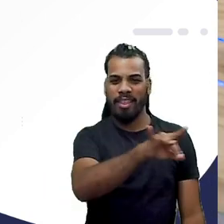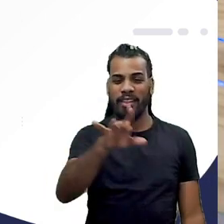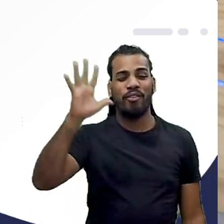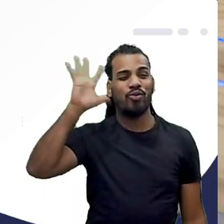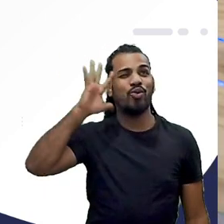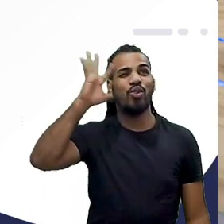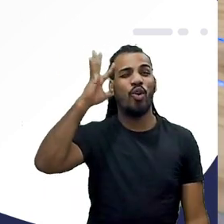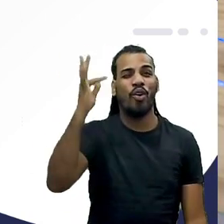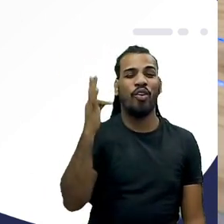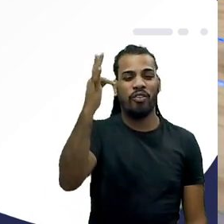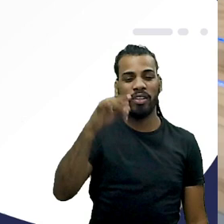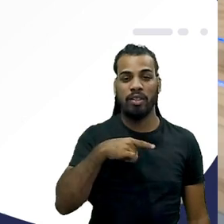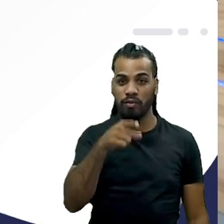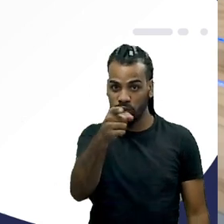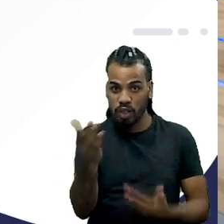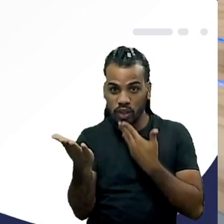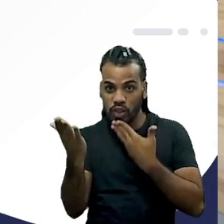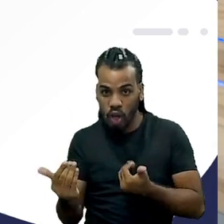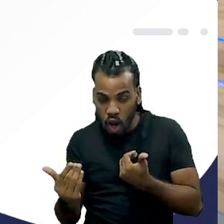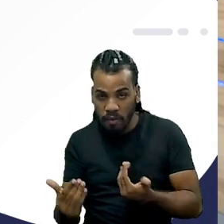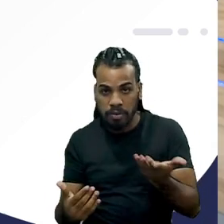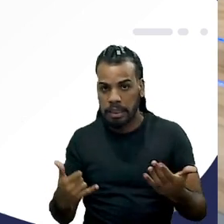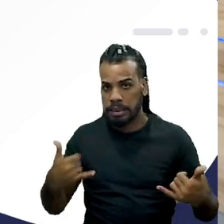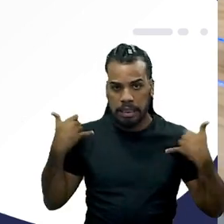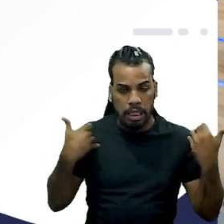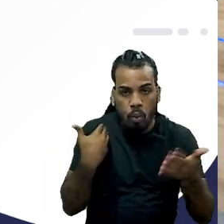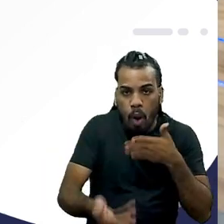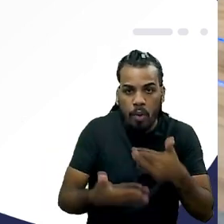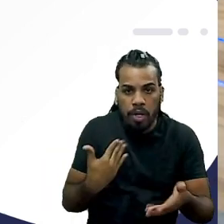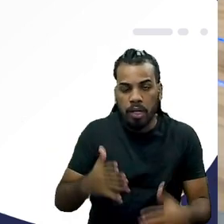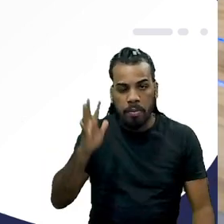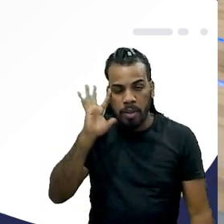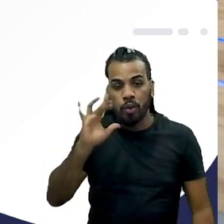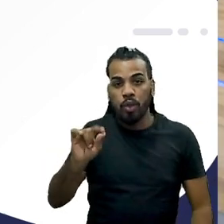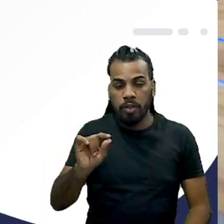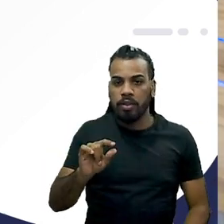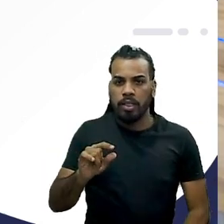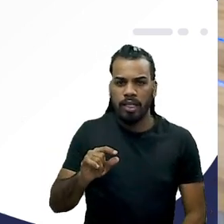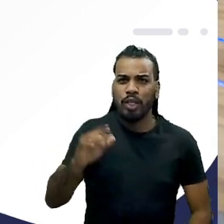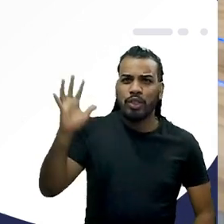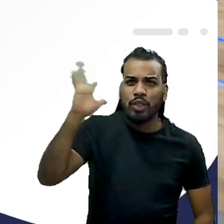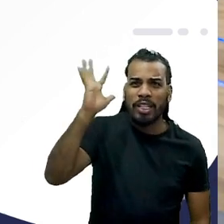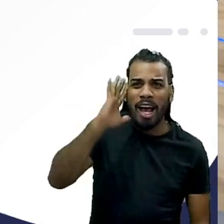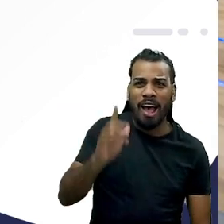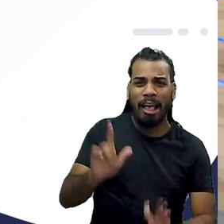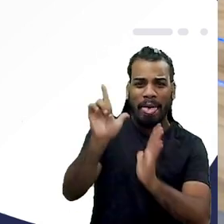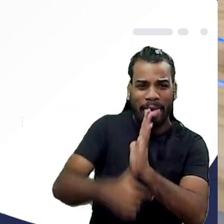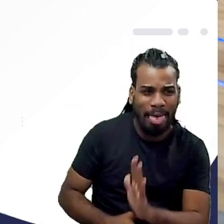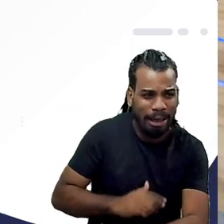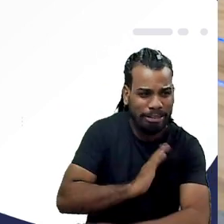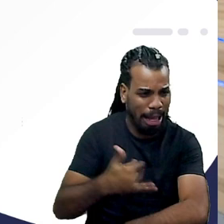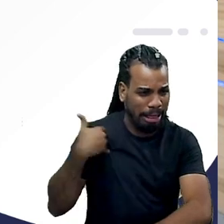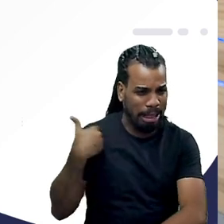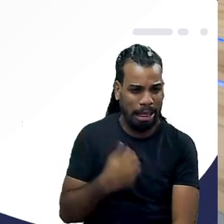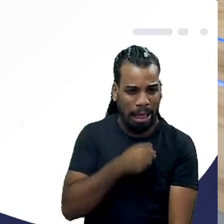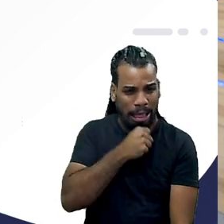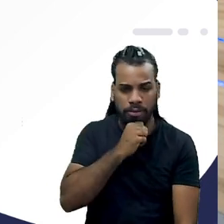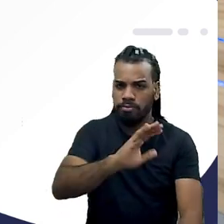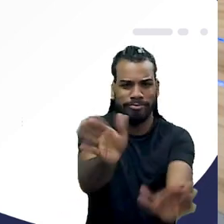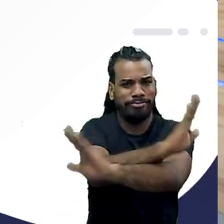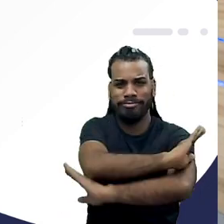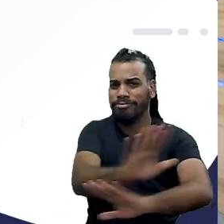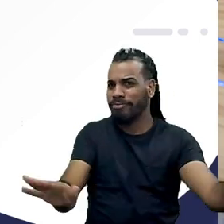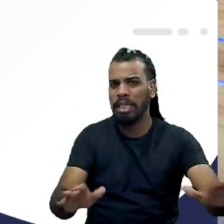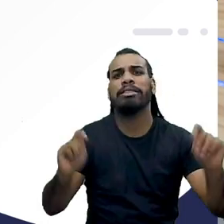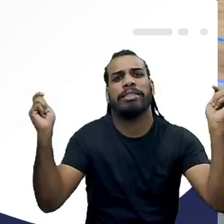de vida. Vocês são jovens, em qualquer idade, eu sempre imagino o seguinte, nunca é tarde para sonhar, entendeu? Independente da idade.